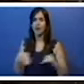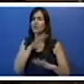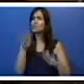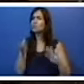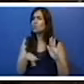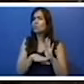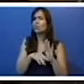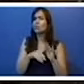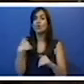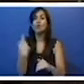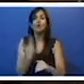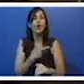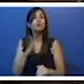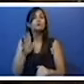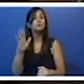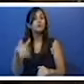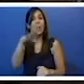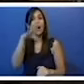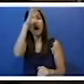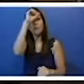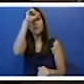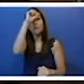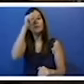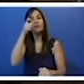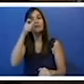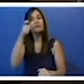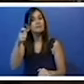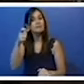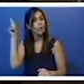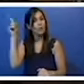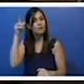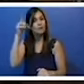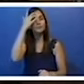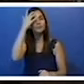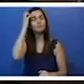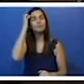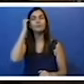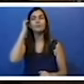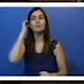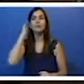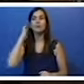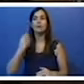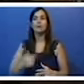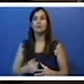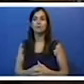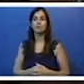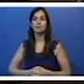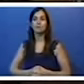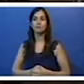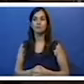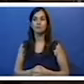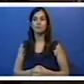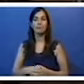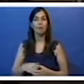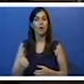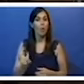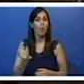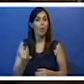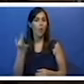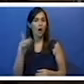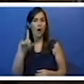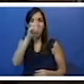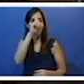curado de tudo que a gente aprendeu é muito interessante se atividade tá então eu vou completando lá quantas Barras